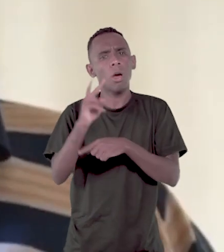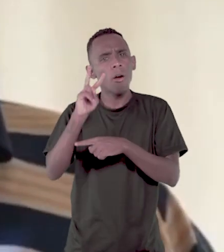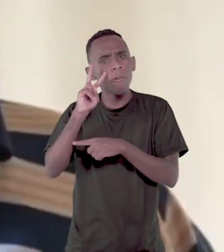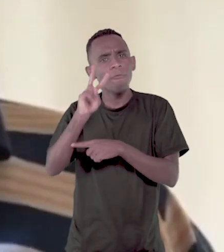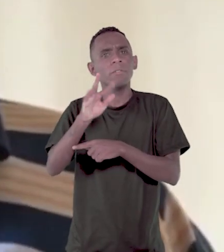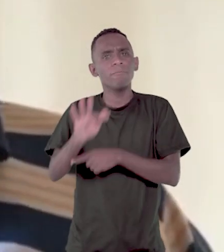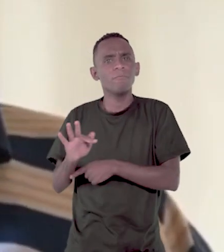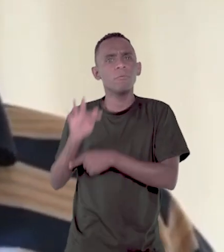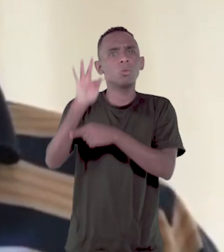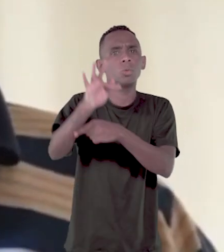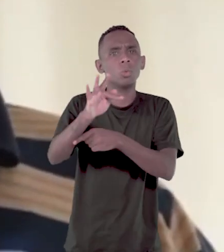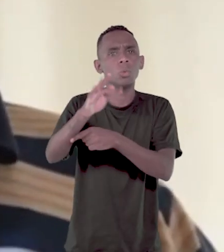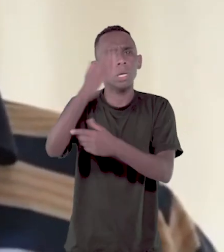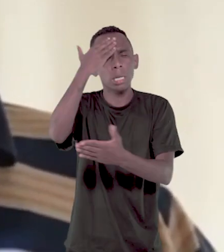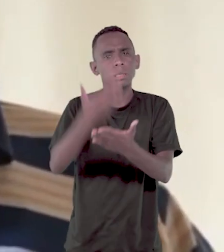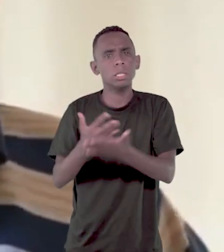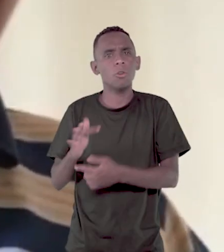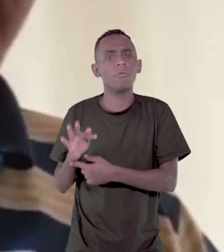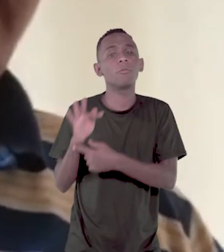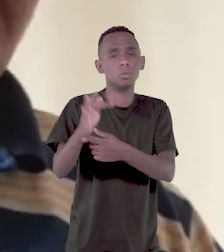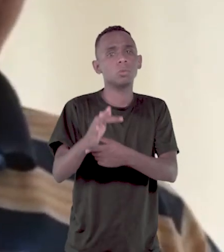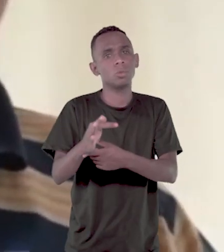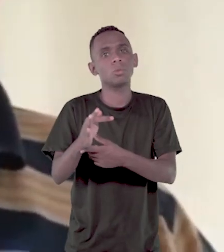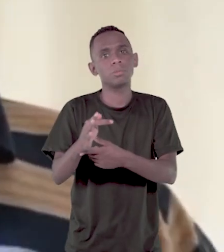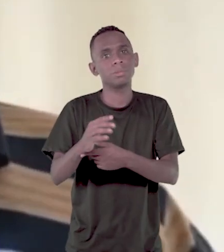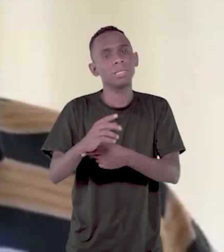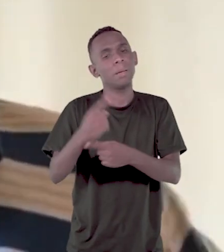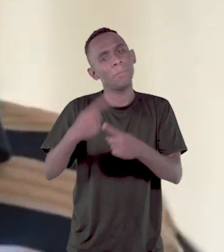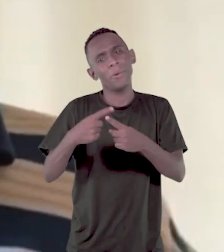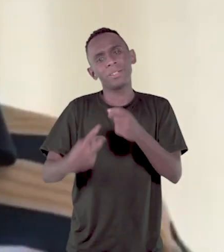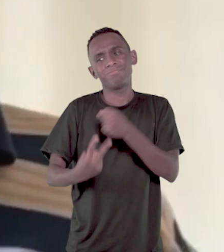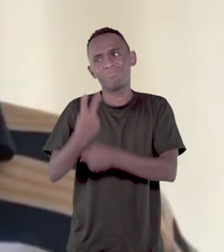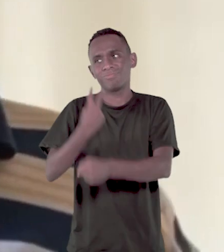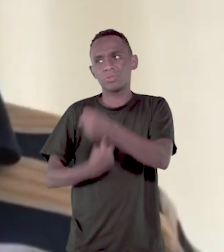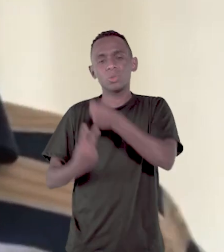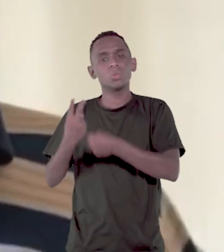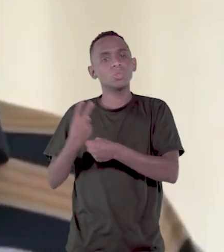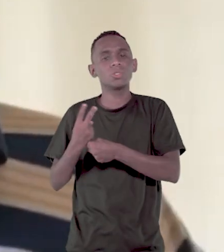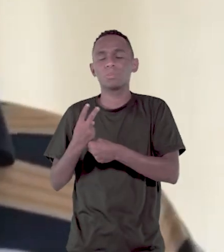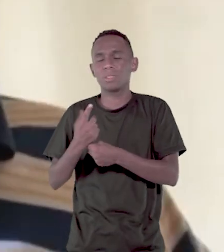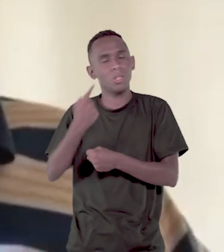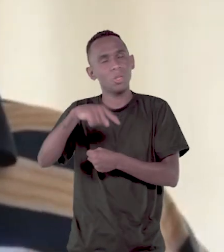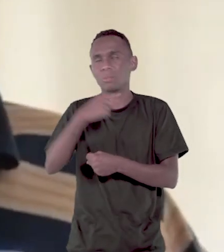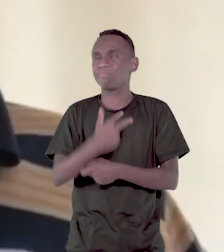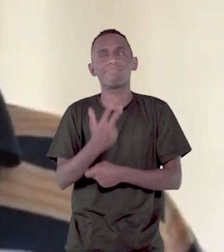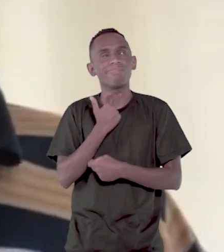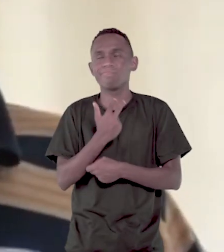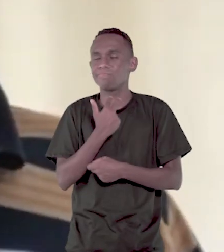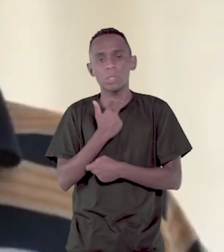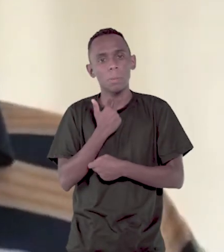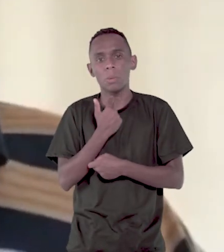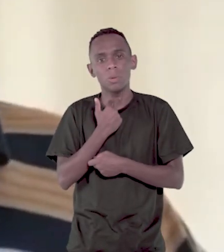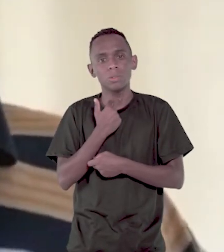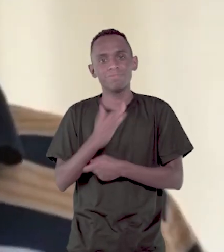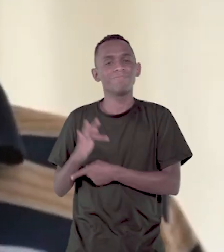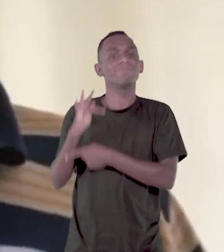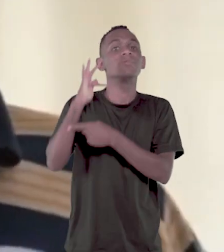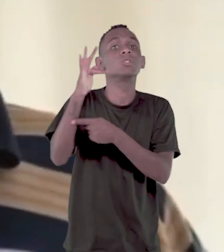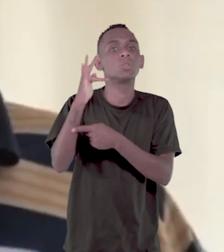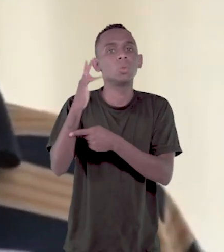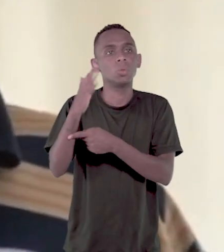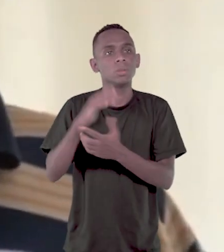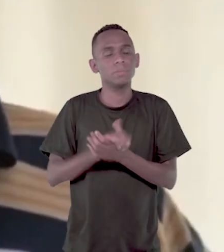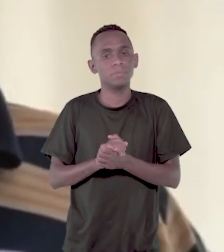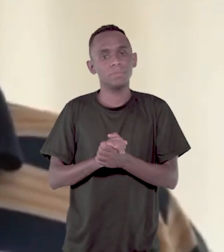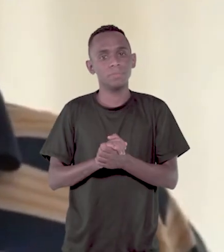para frente e ver algo, né? Coisa que, infelizmente, nos 2 últimos anos nós não podemos, né? A gente olhava e